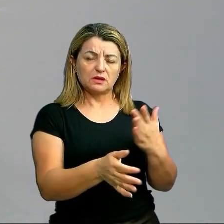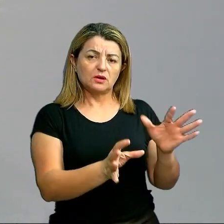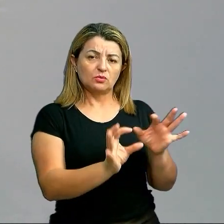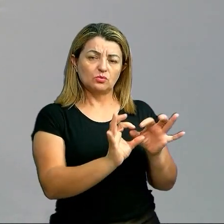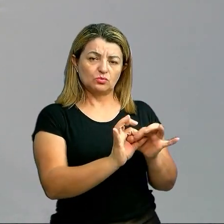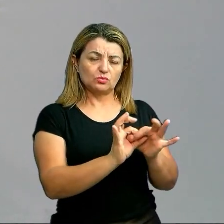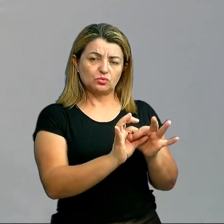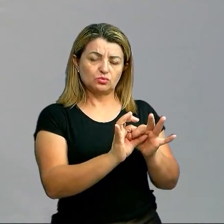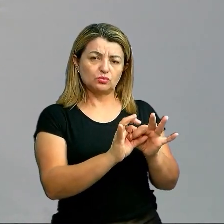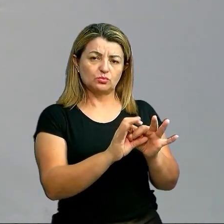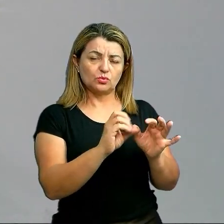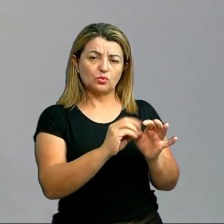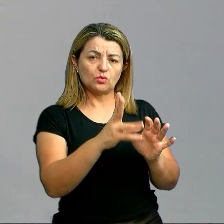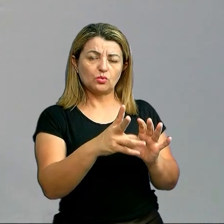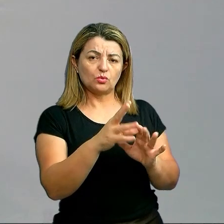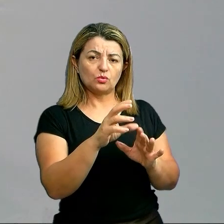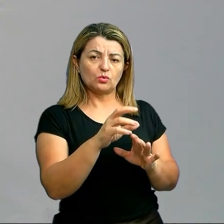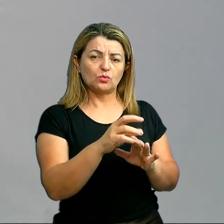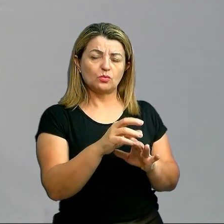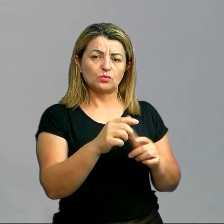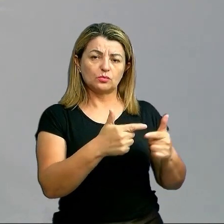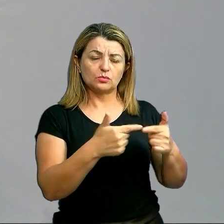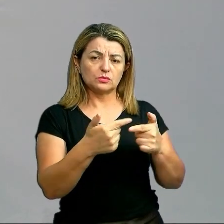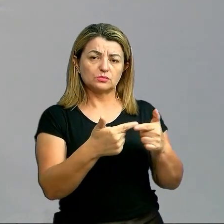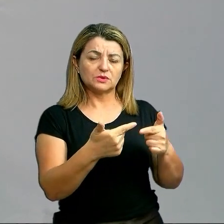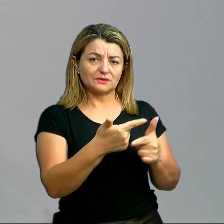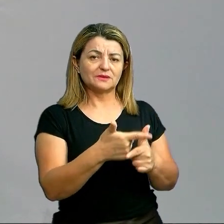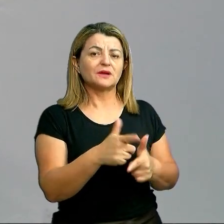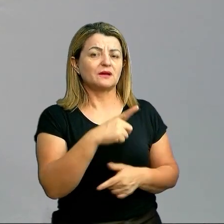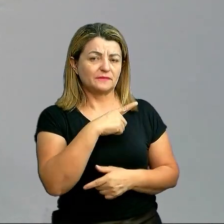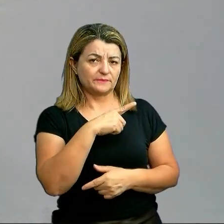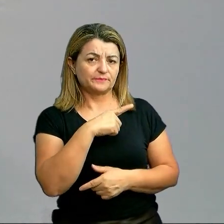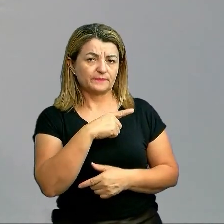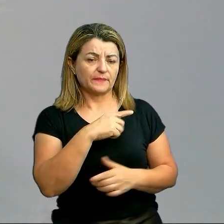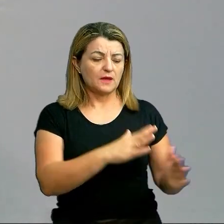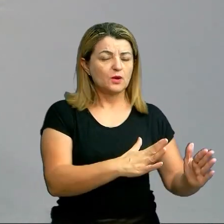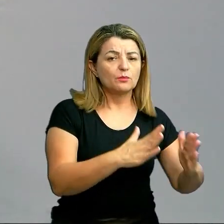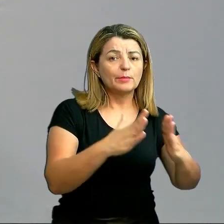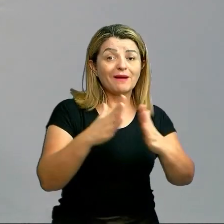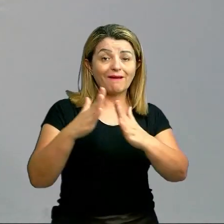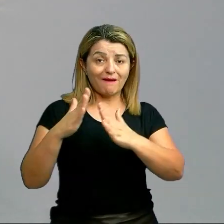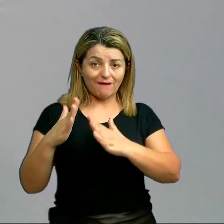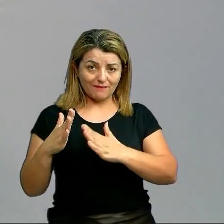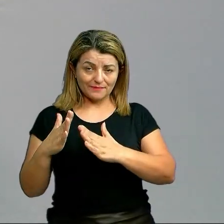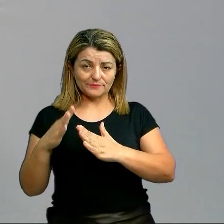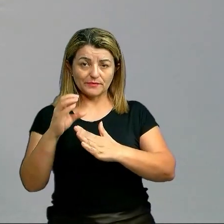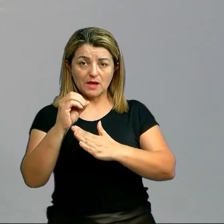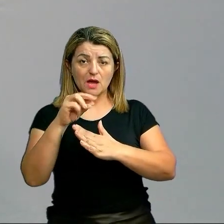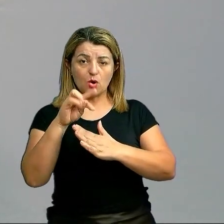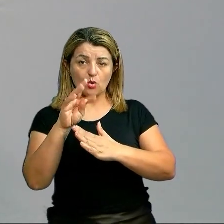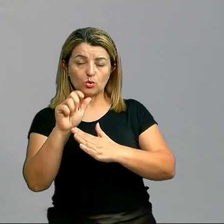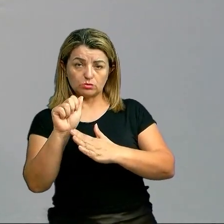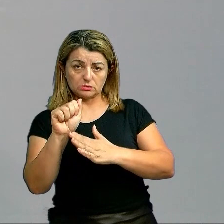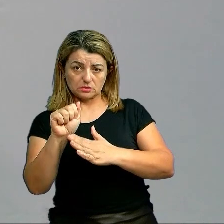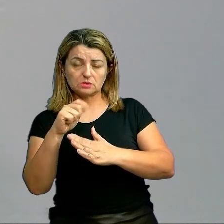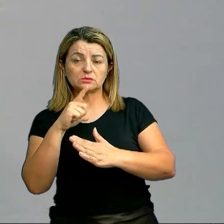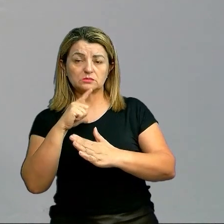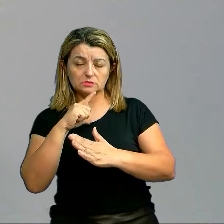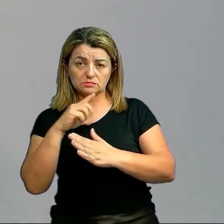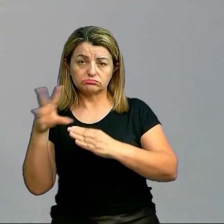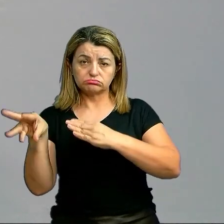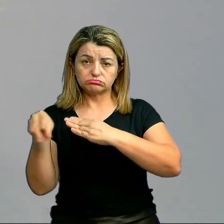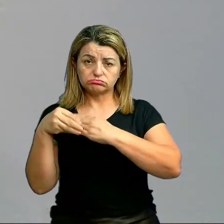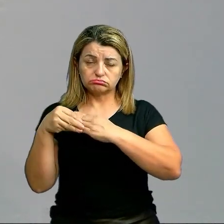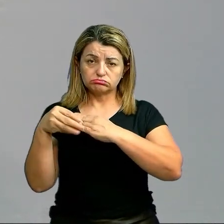lutar, então a gente pode pensar, não, ela não tem mais função, mas tem sim. De lá para cá, a OTAN ela adquiriu,